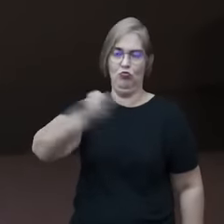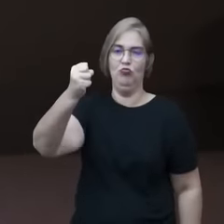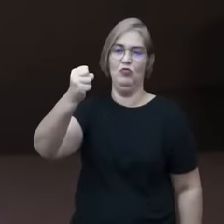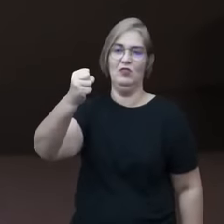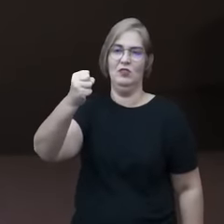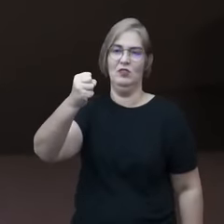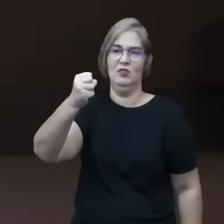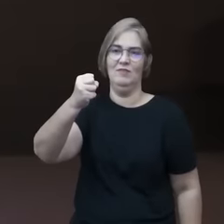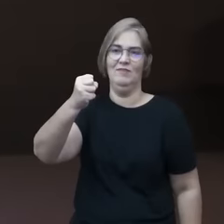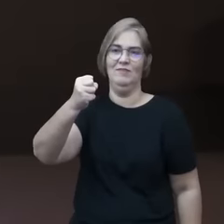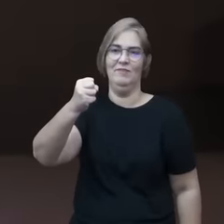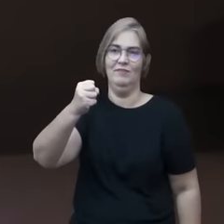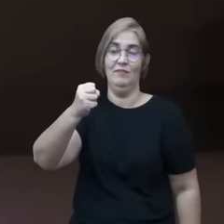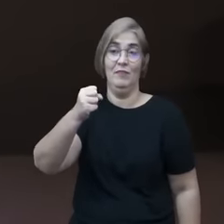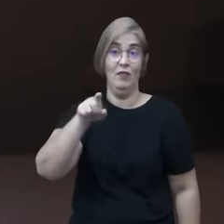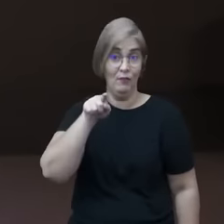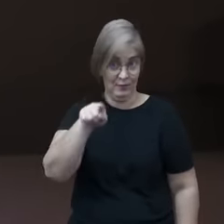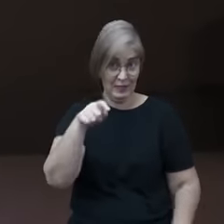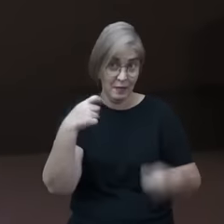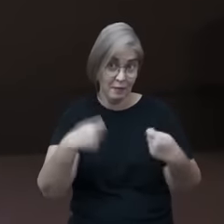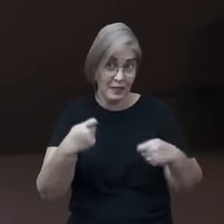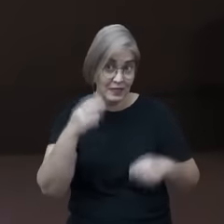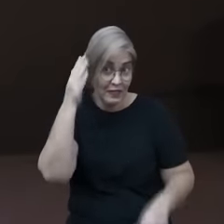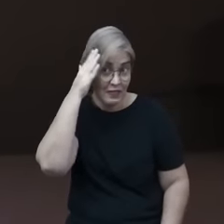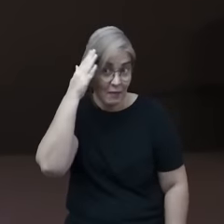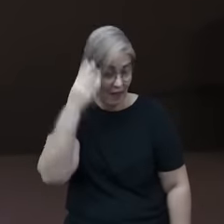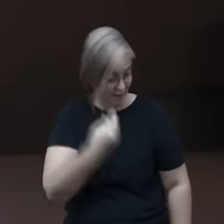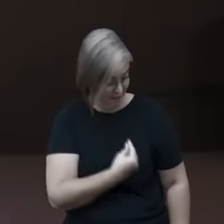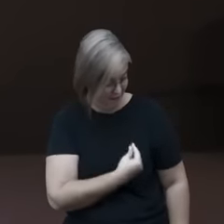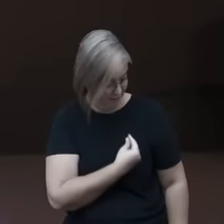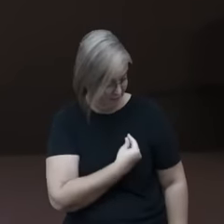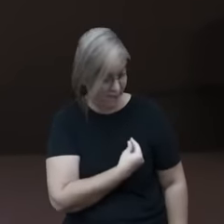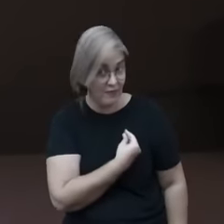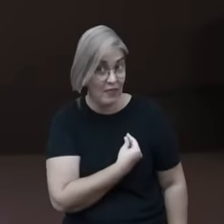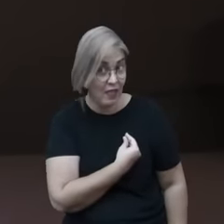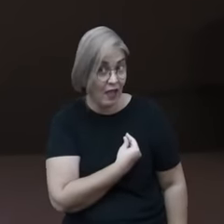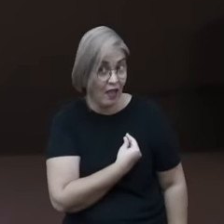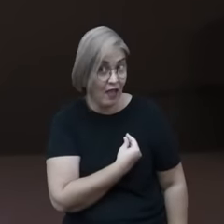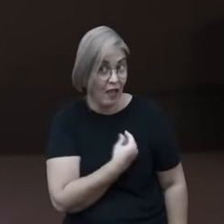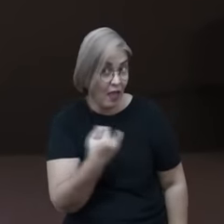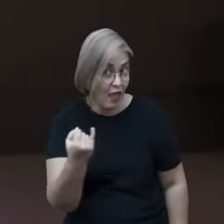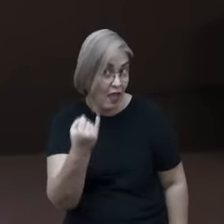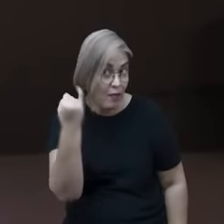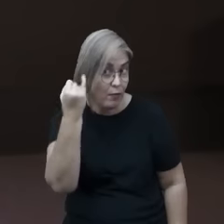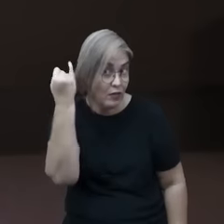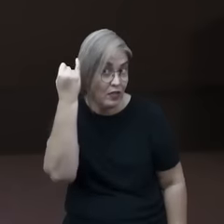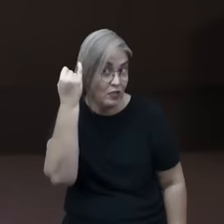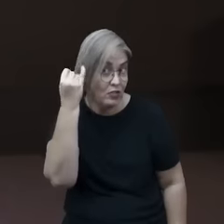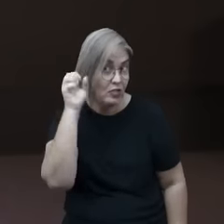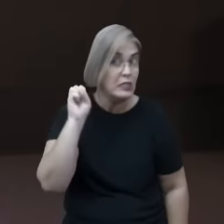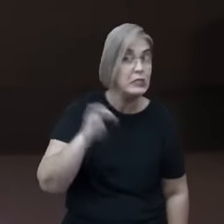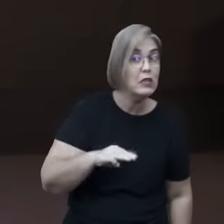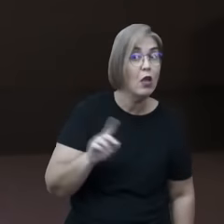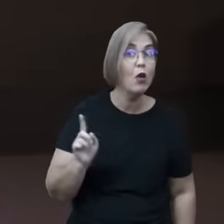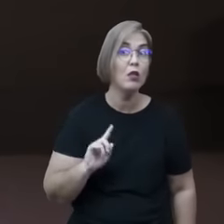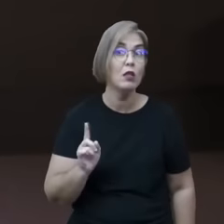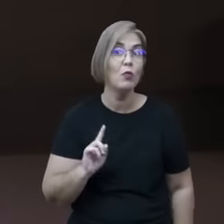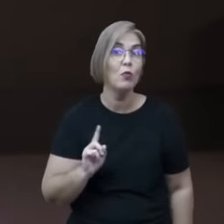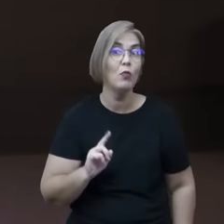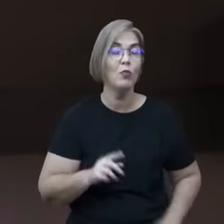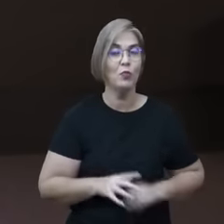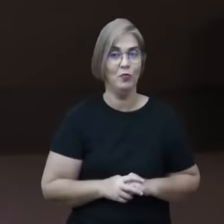vale ou não vale a pena ser vivida. E isso dependerá, né, de como é que nós vamos então